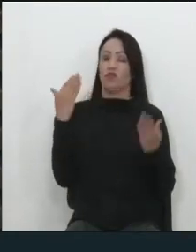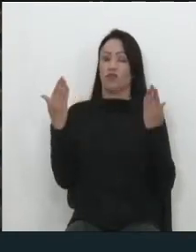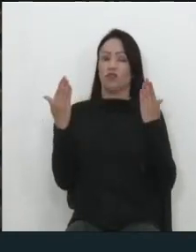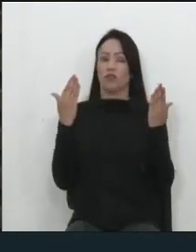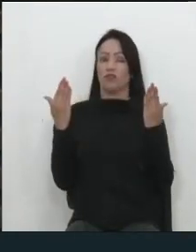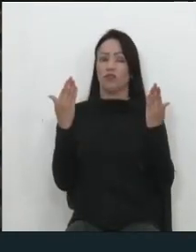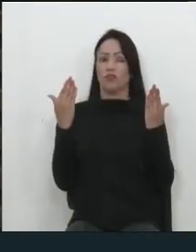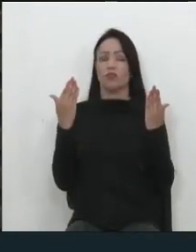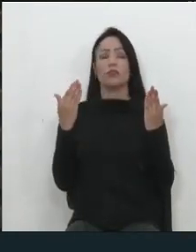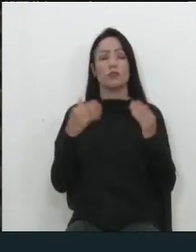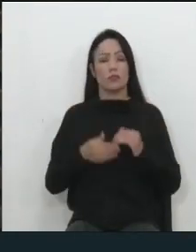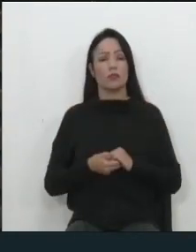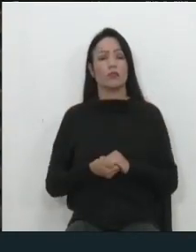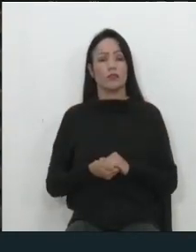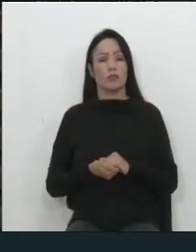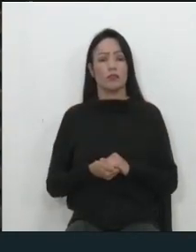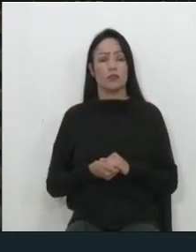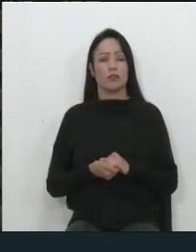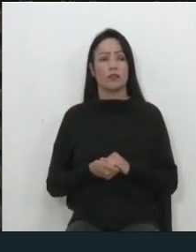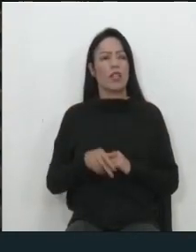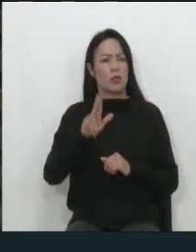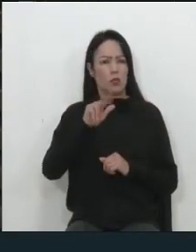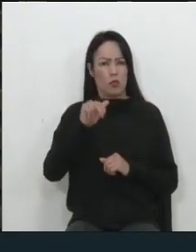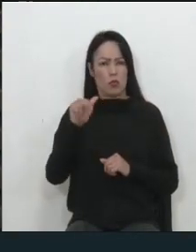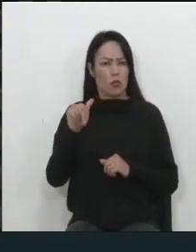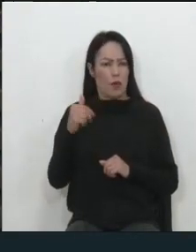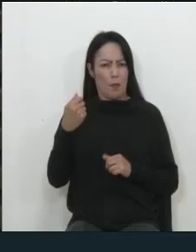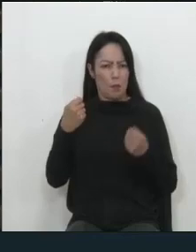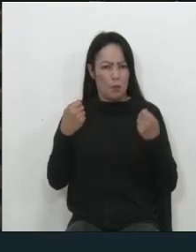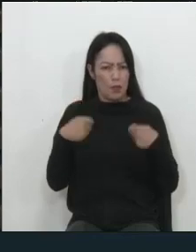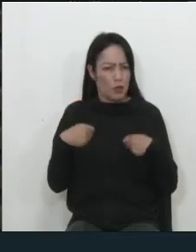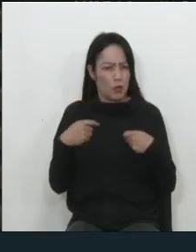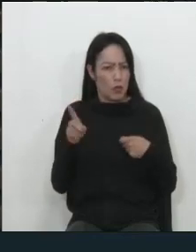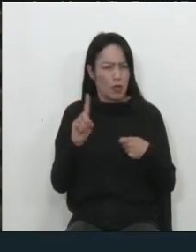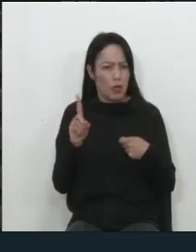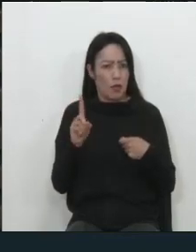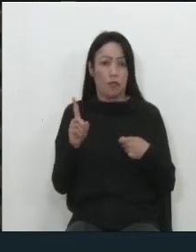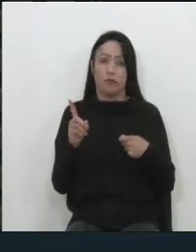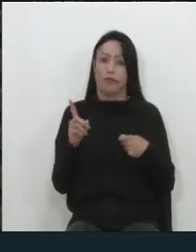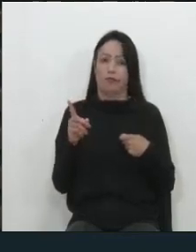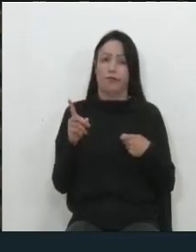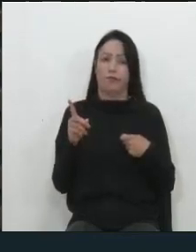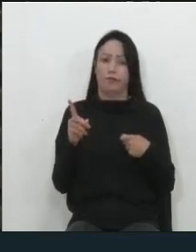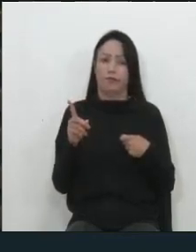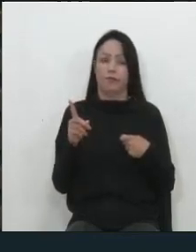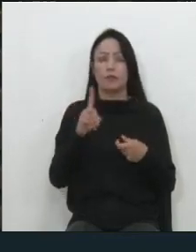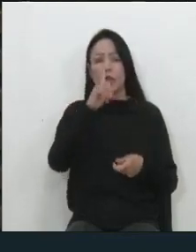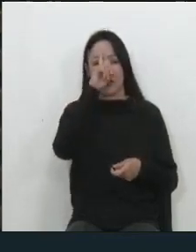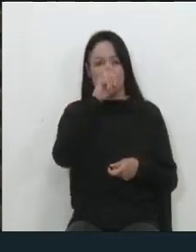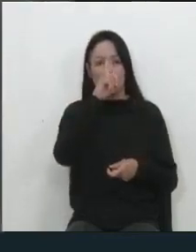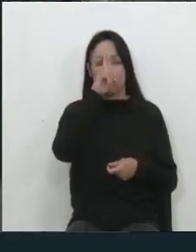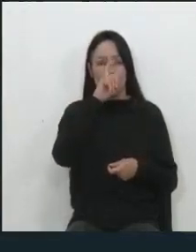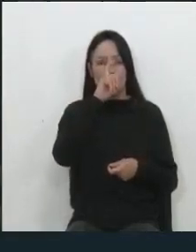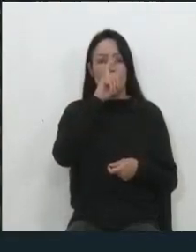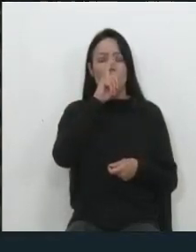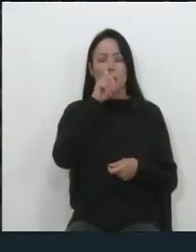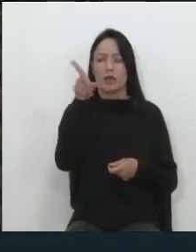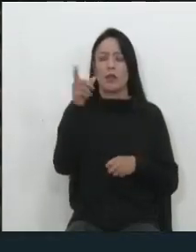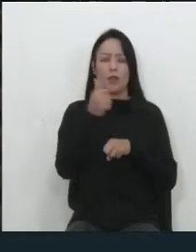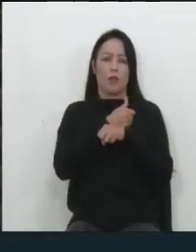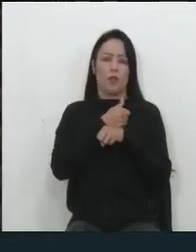aqui nunca precisou, ainda mais se tratando de um hospital com a